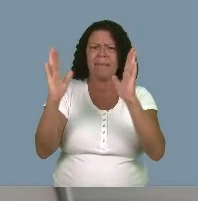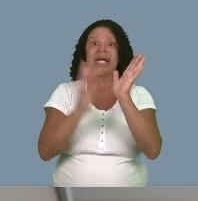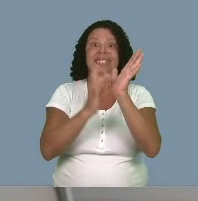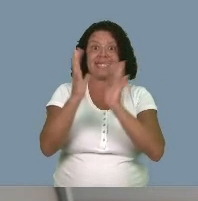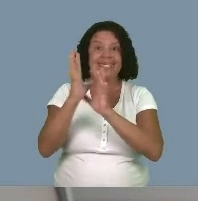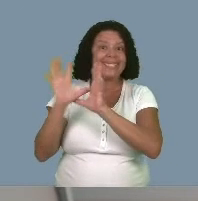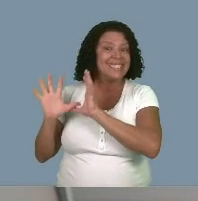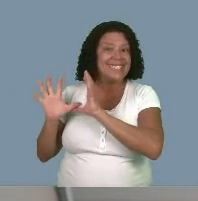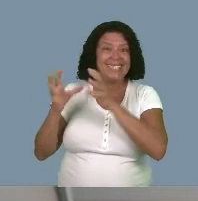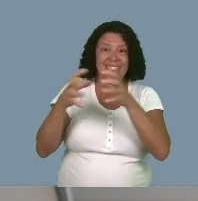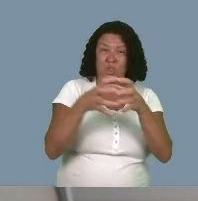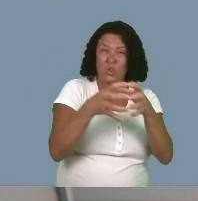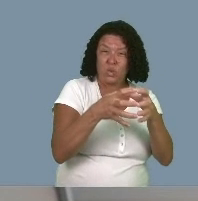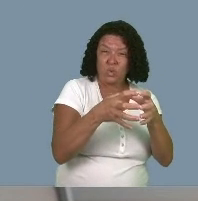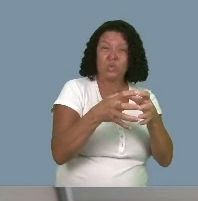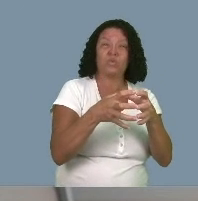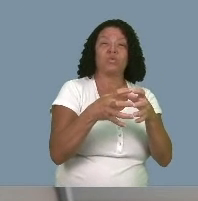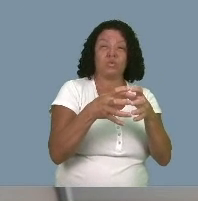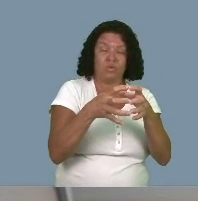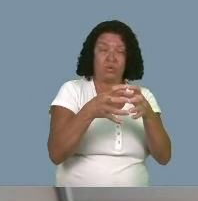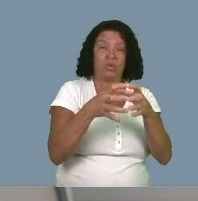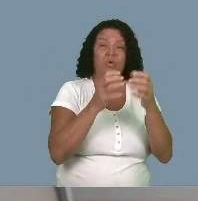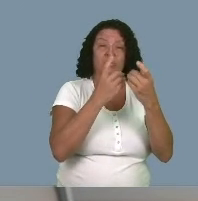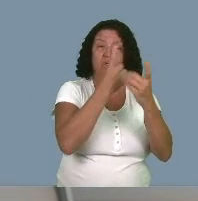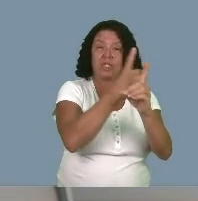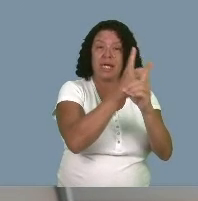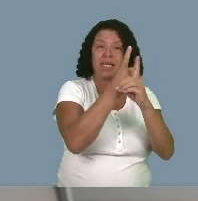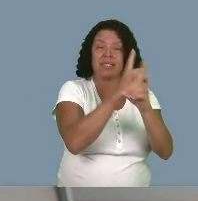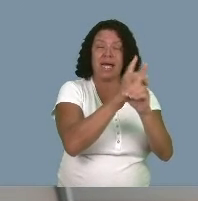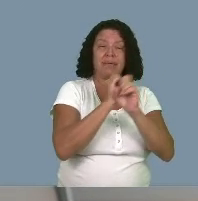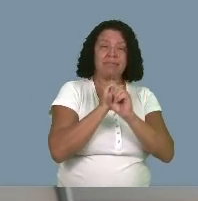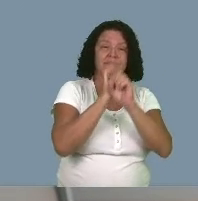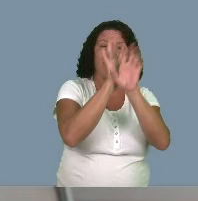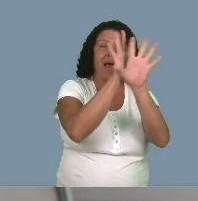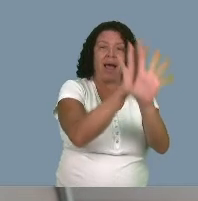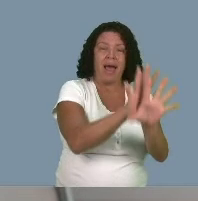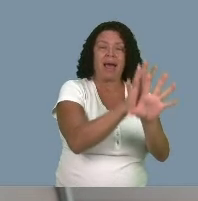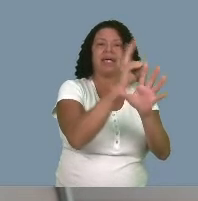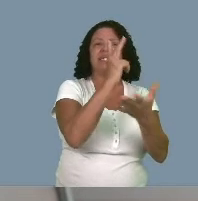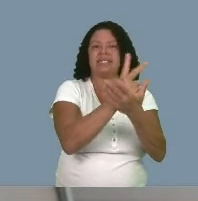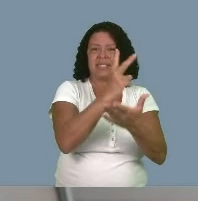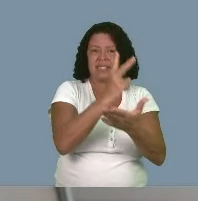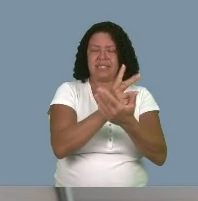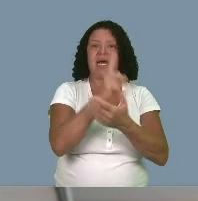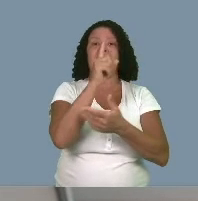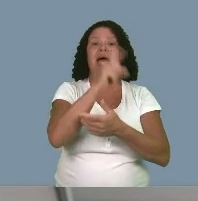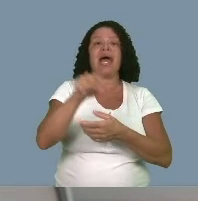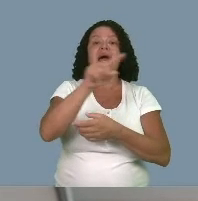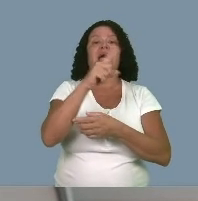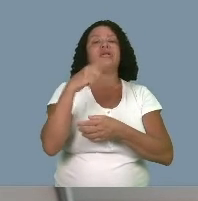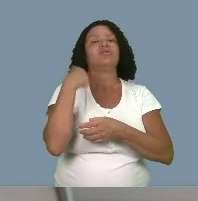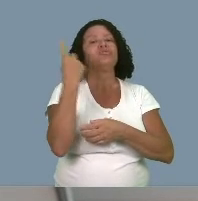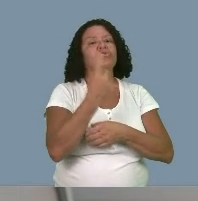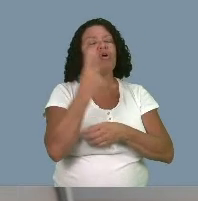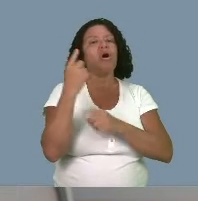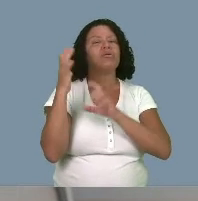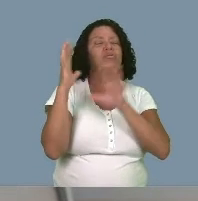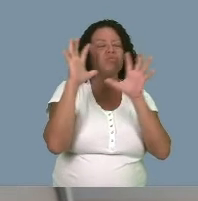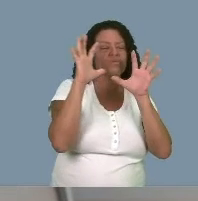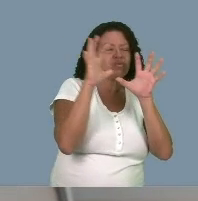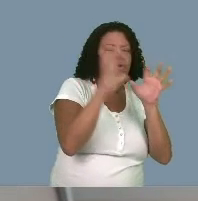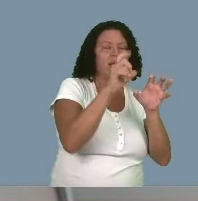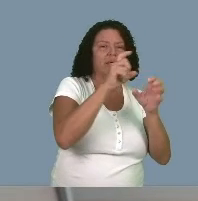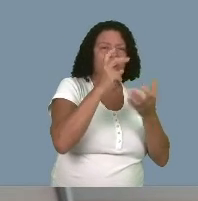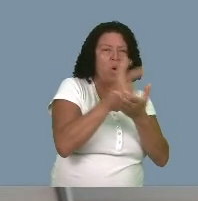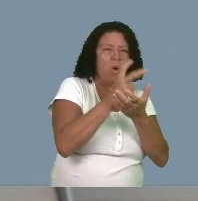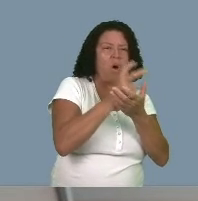reunirá todos os seus discípulos e os iluminará ainda mais, a fim de que toda sombra que permaneça